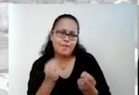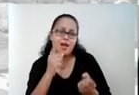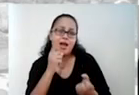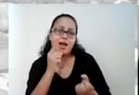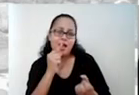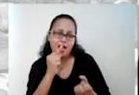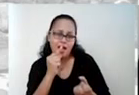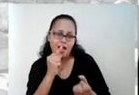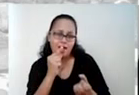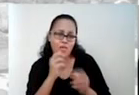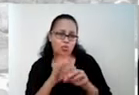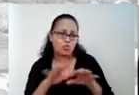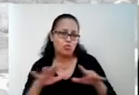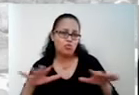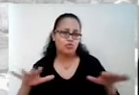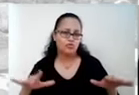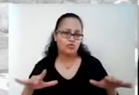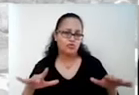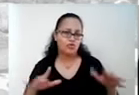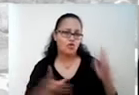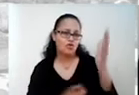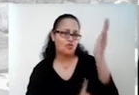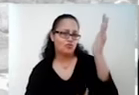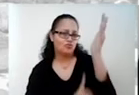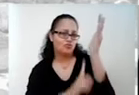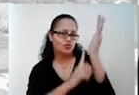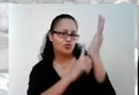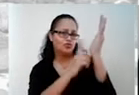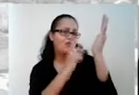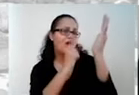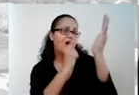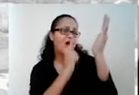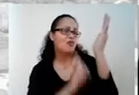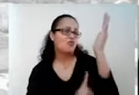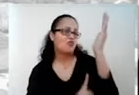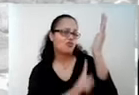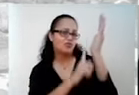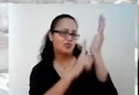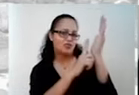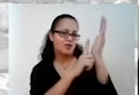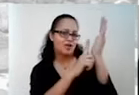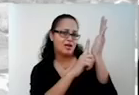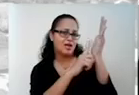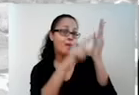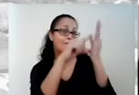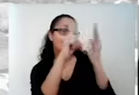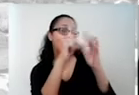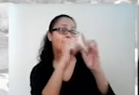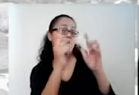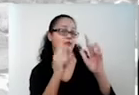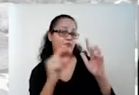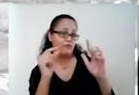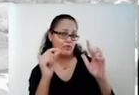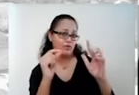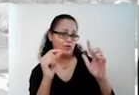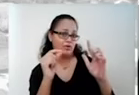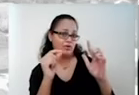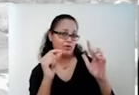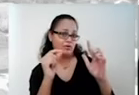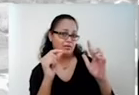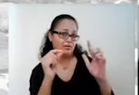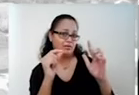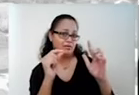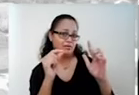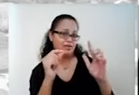essa água para as partes superiores da planta, como por exemplo para as folhas, para a realização da fotossíntese, por meio desses vasos